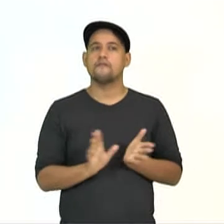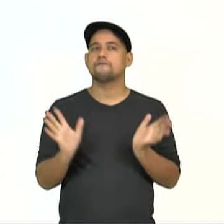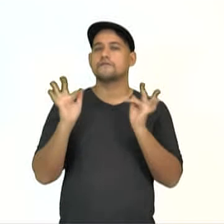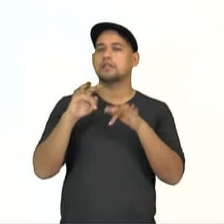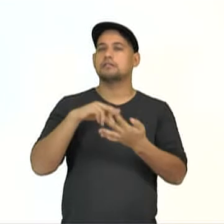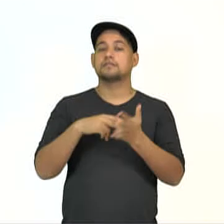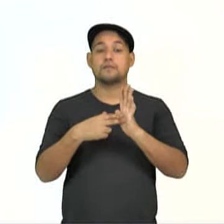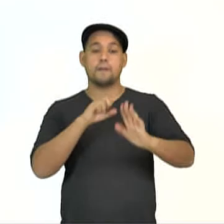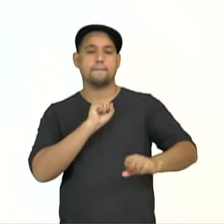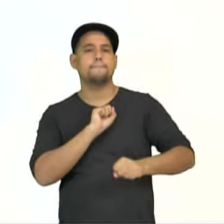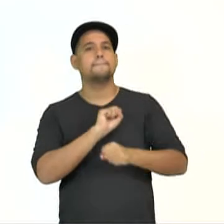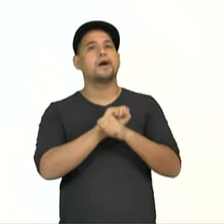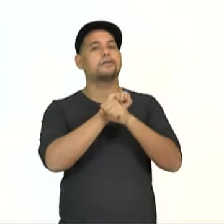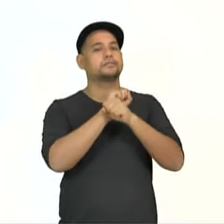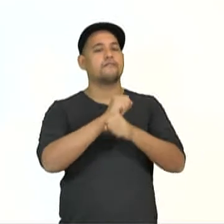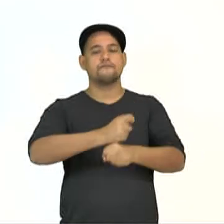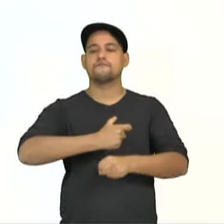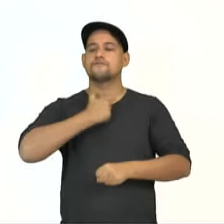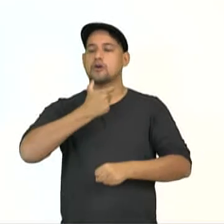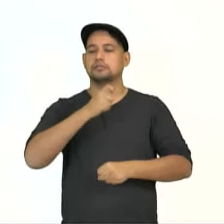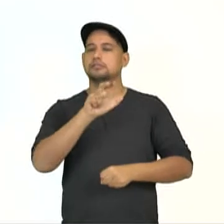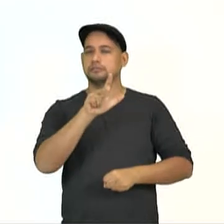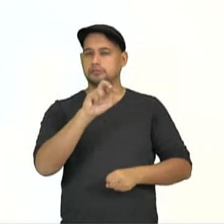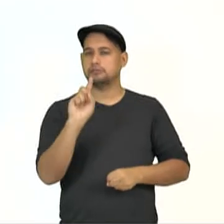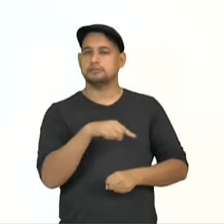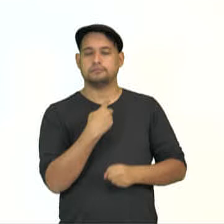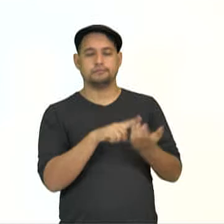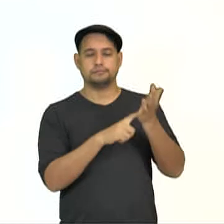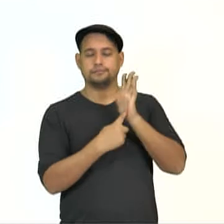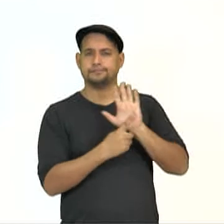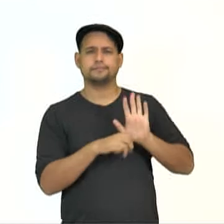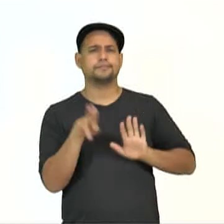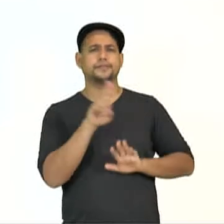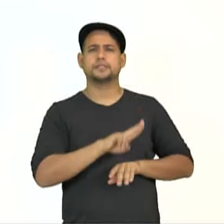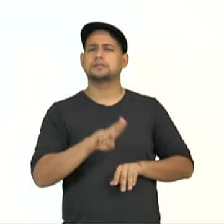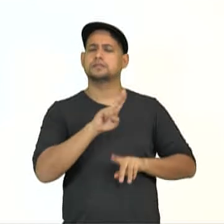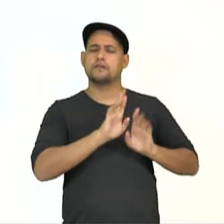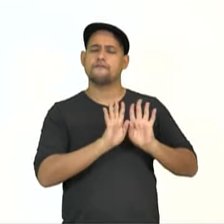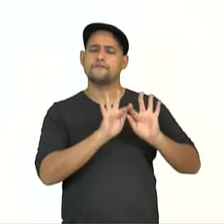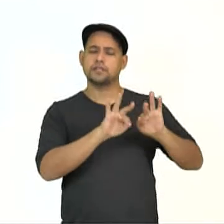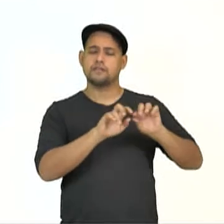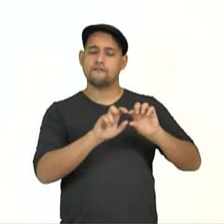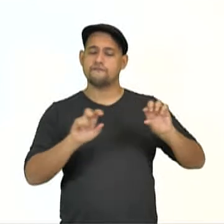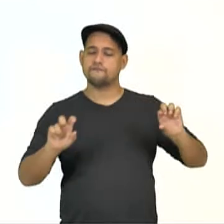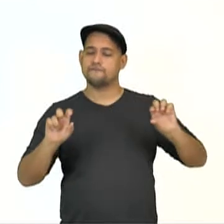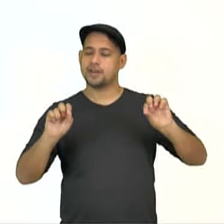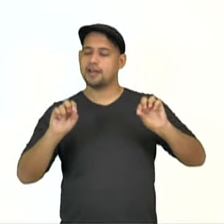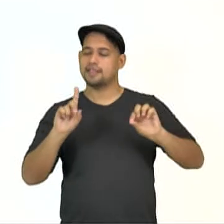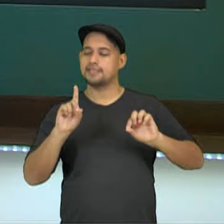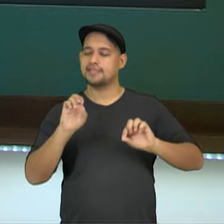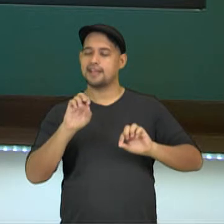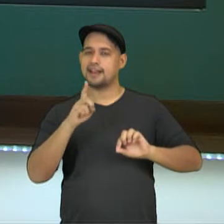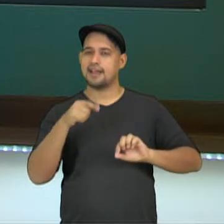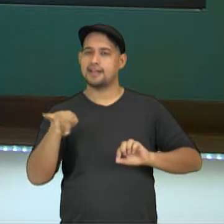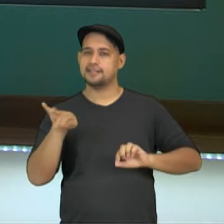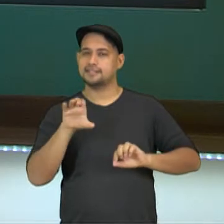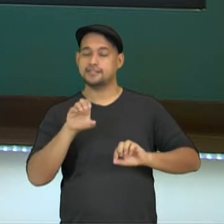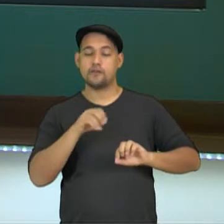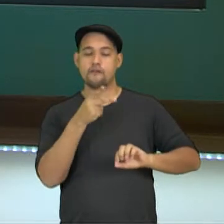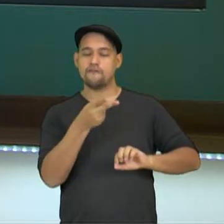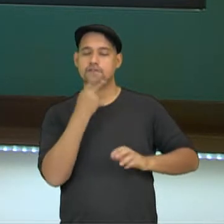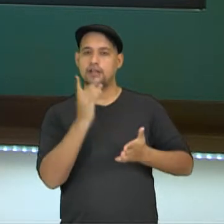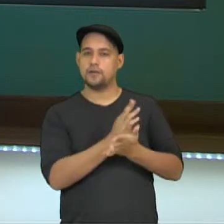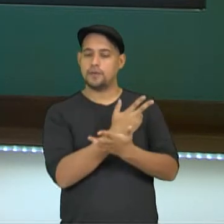representa a pausa máxima na voz, como a gente vê aqui. É empregado ao final de frases declarativas, em que eu afirmo